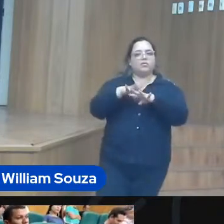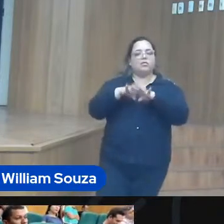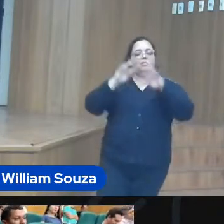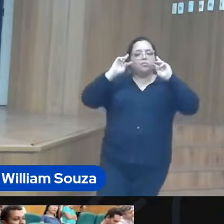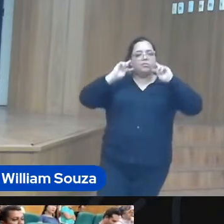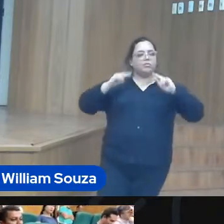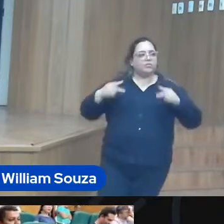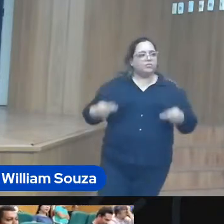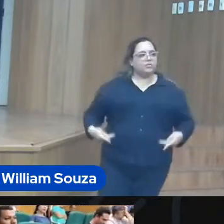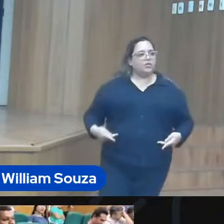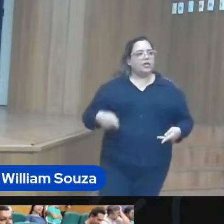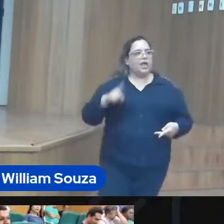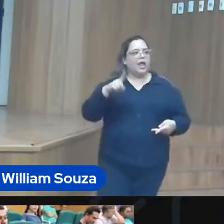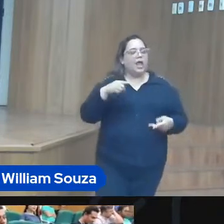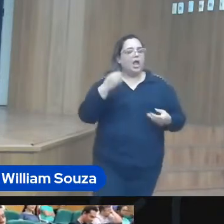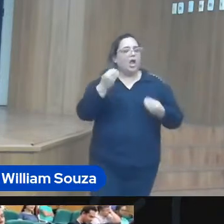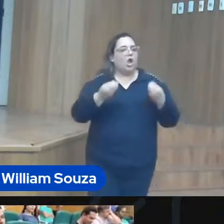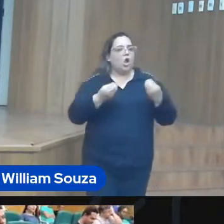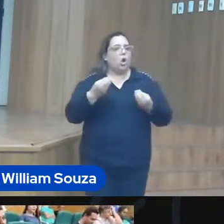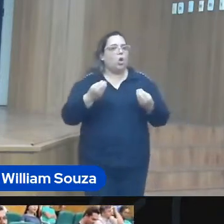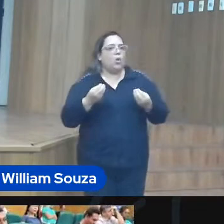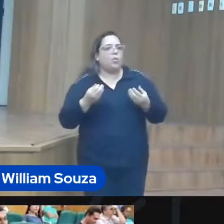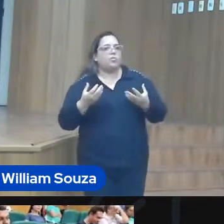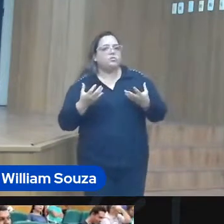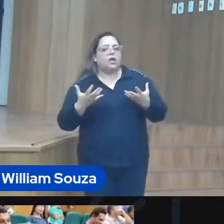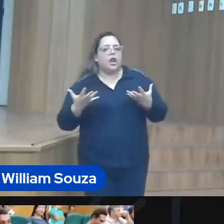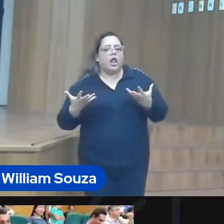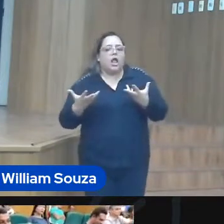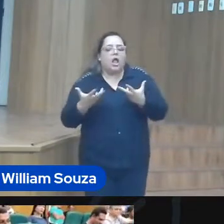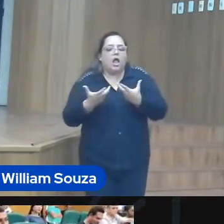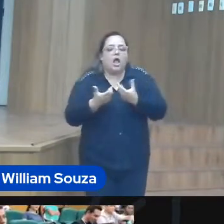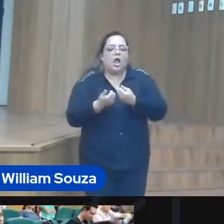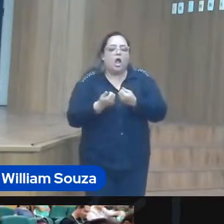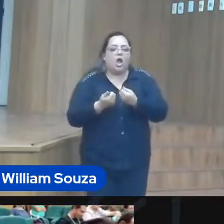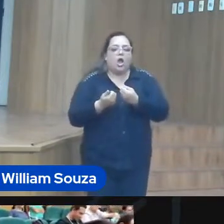né? Ela é como se ela abraçasse todas